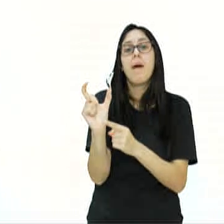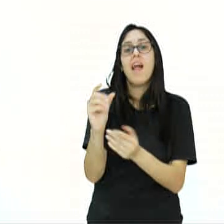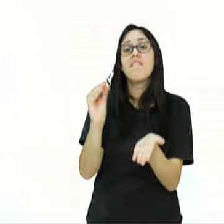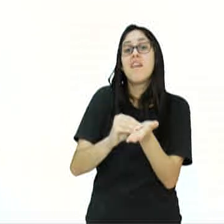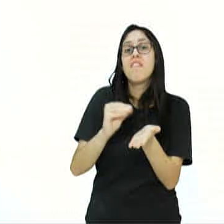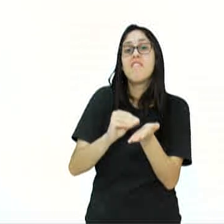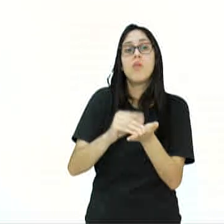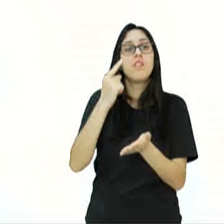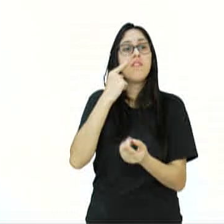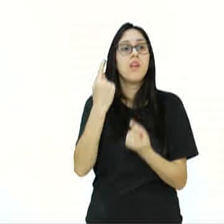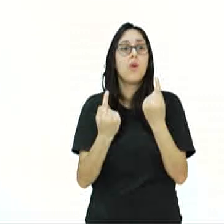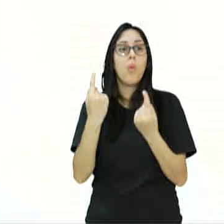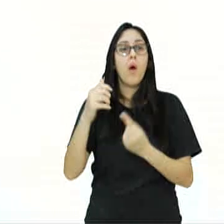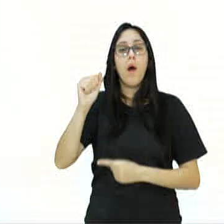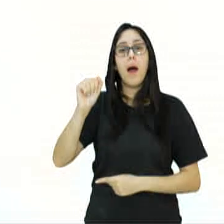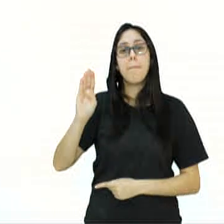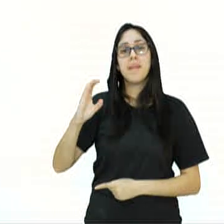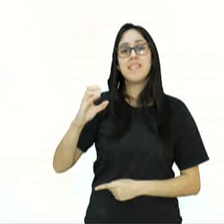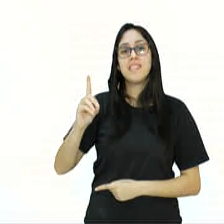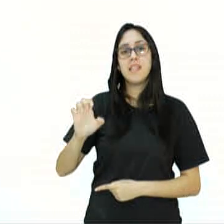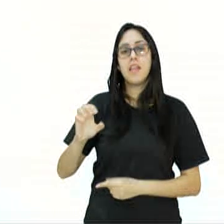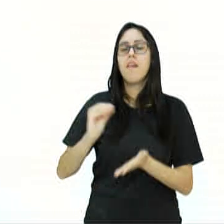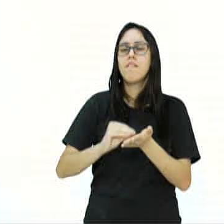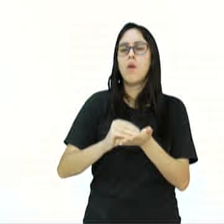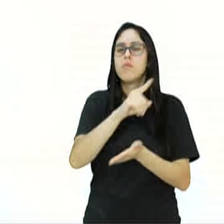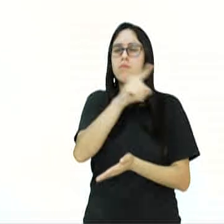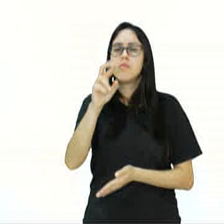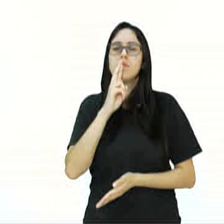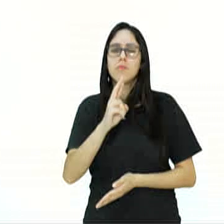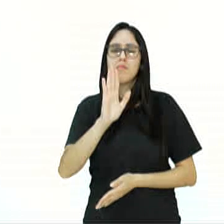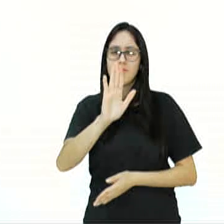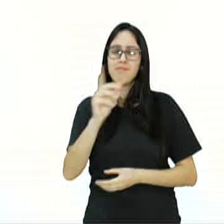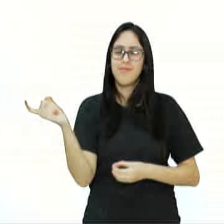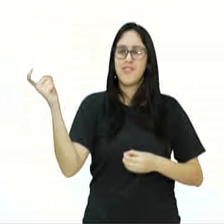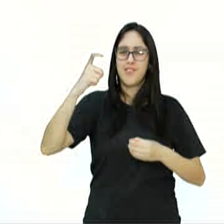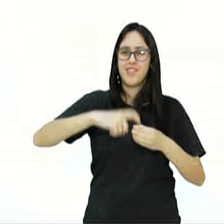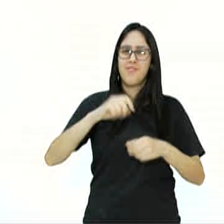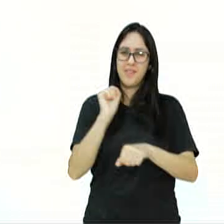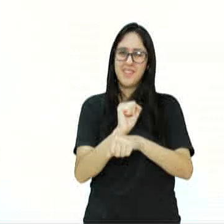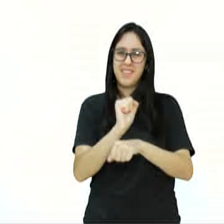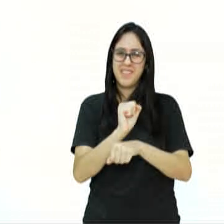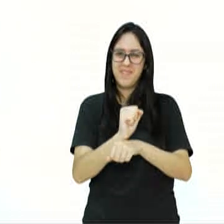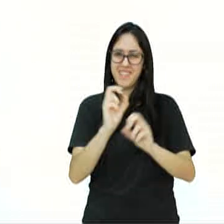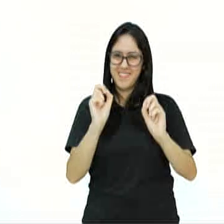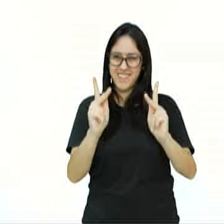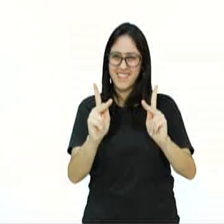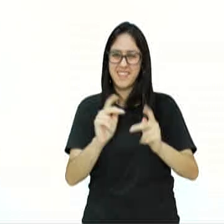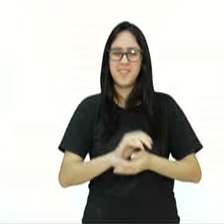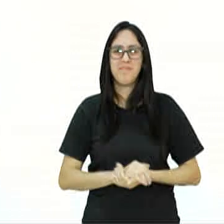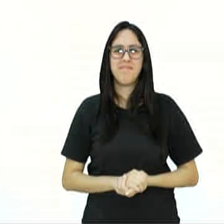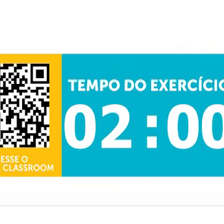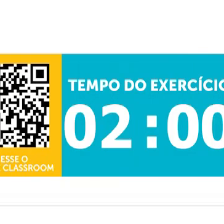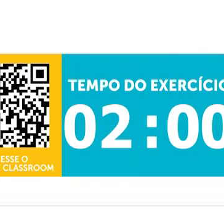as alternativas que a gente tem aqui embaixo. Vou dar um tempo na tela e a gente volta e faz a resolução do exercício, beleza?